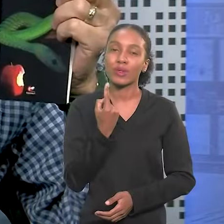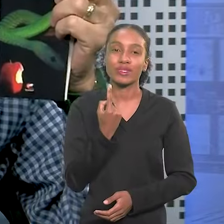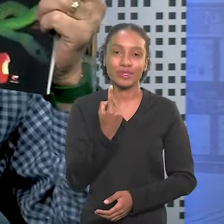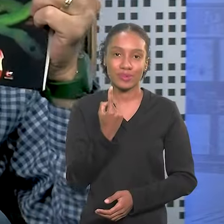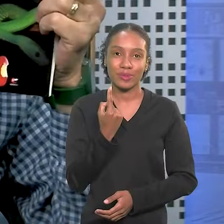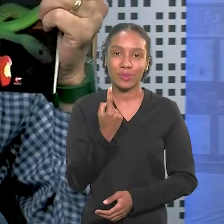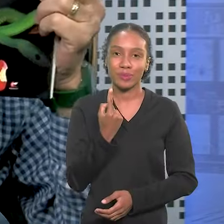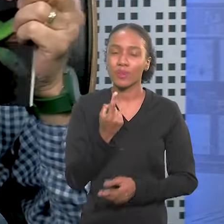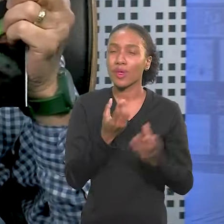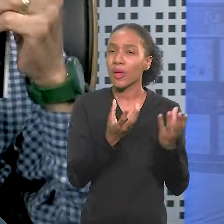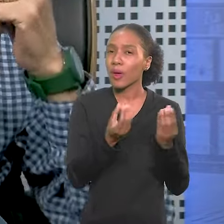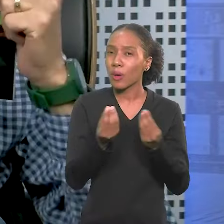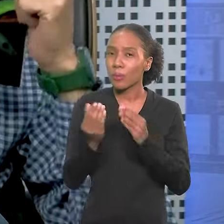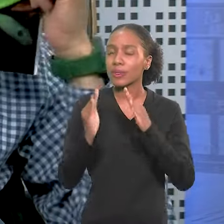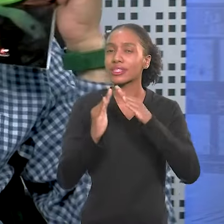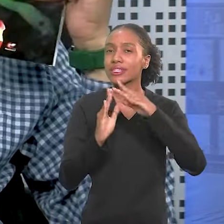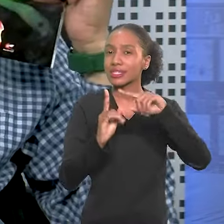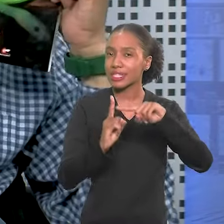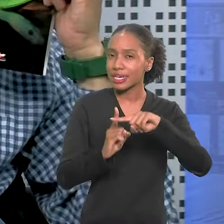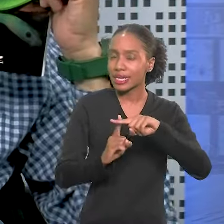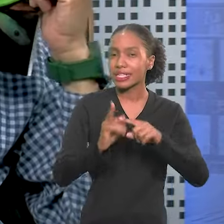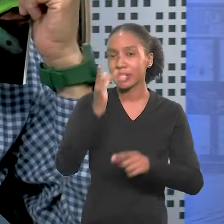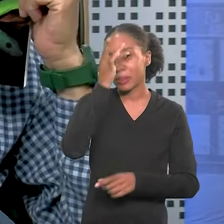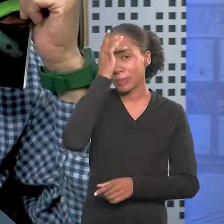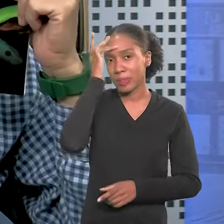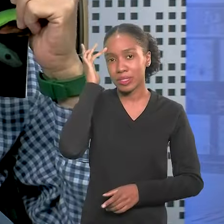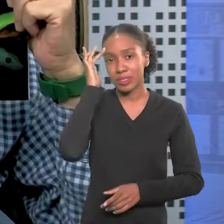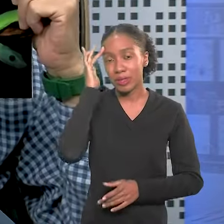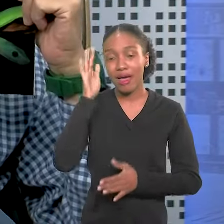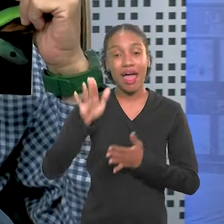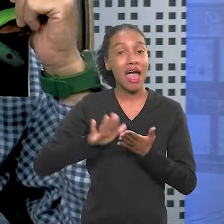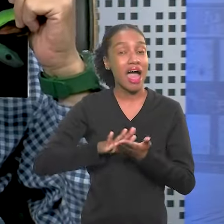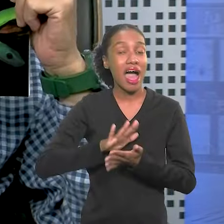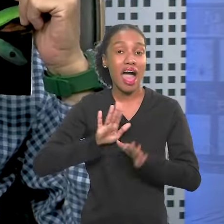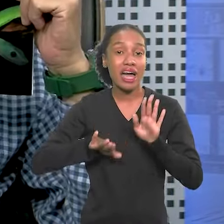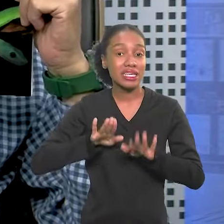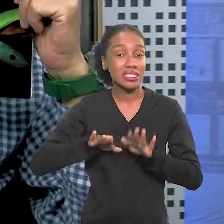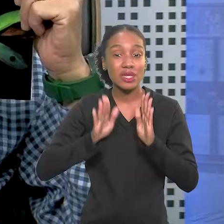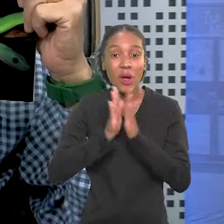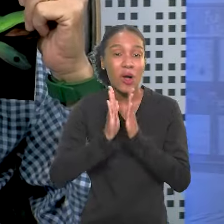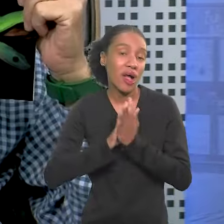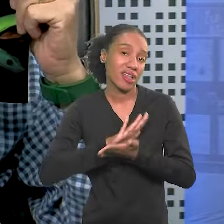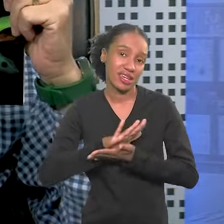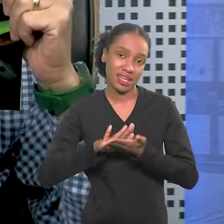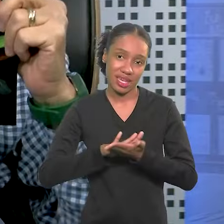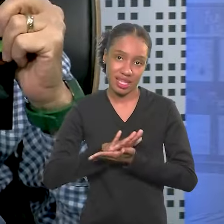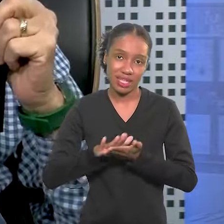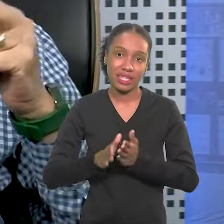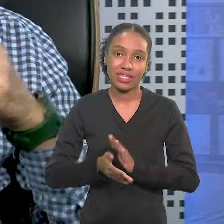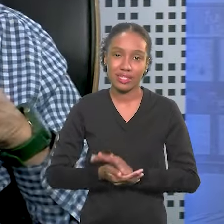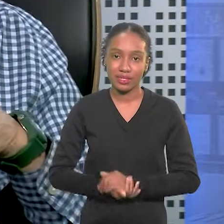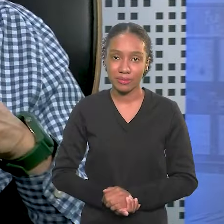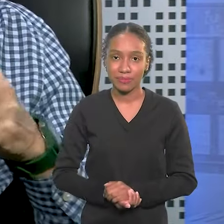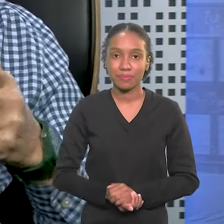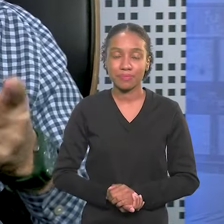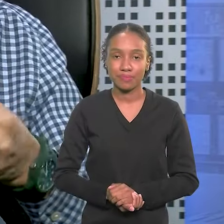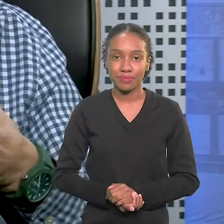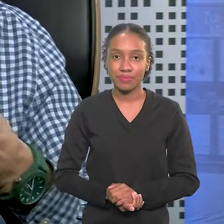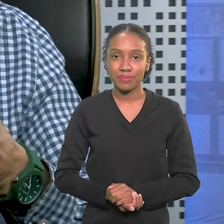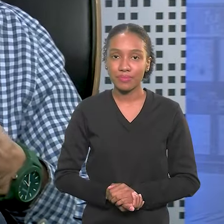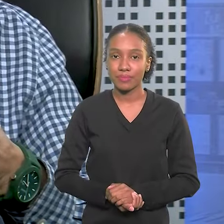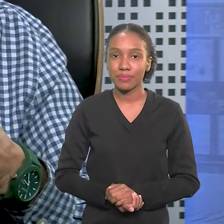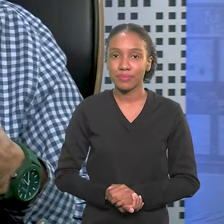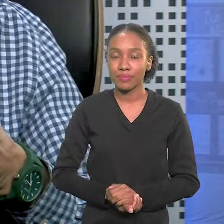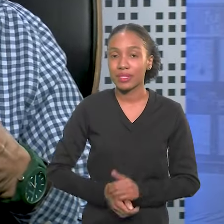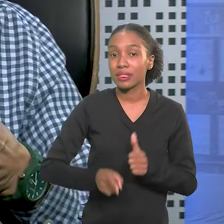nosso que Muitas igrejas Muitas pessoas não sintam né quando vem falando desde o primeiro